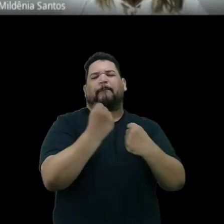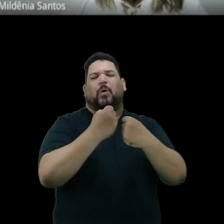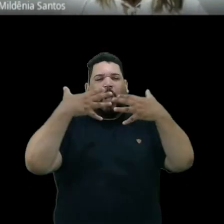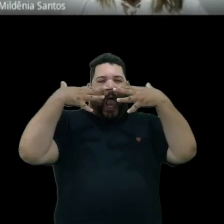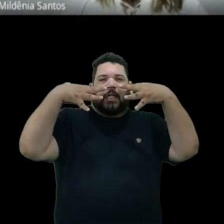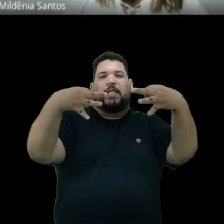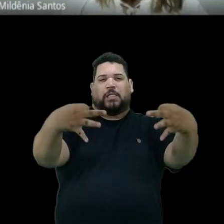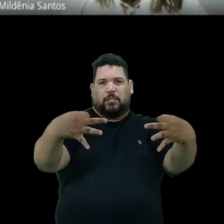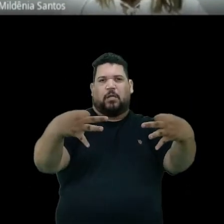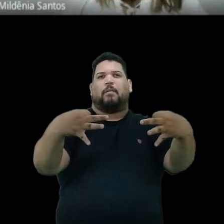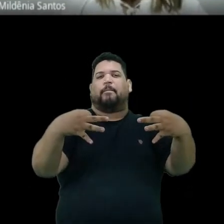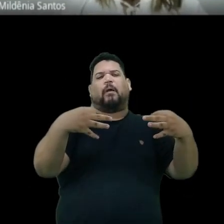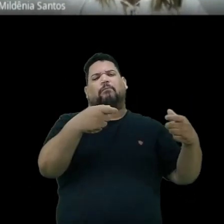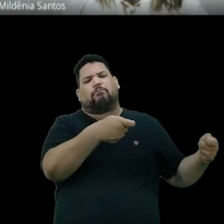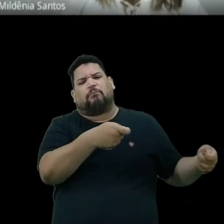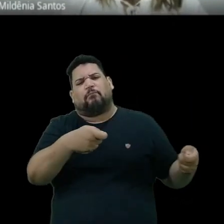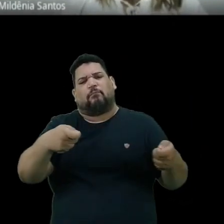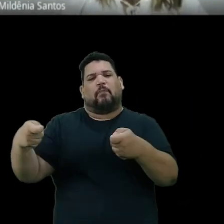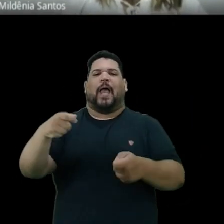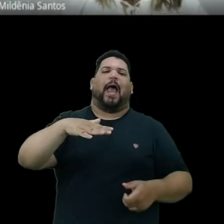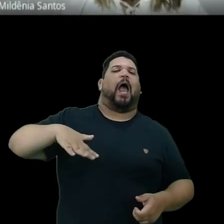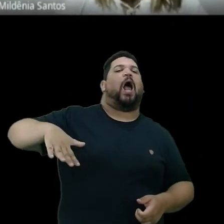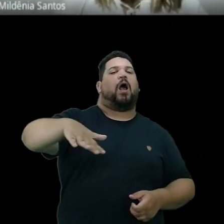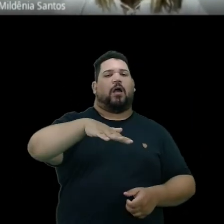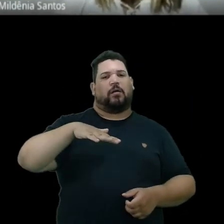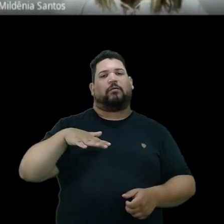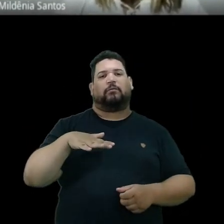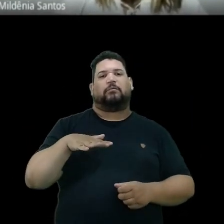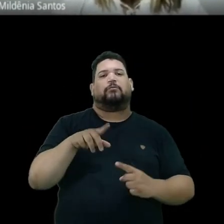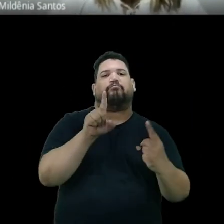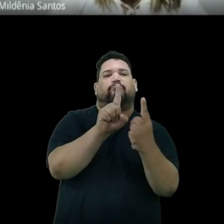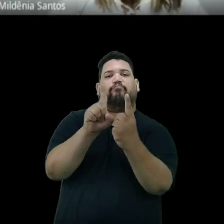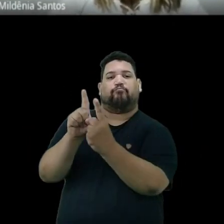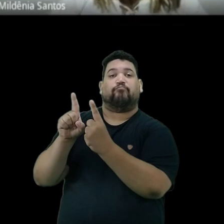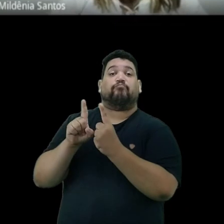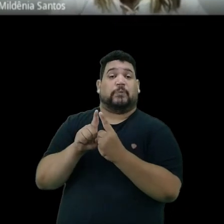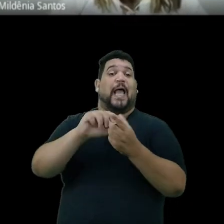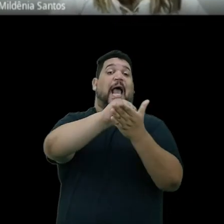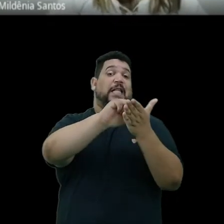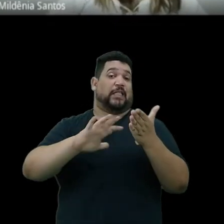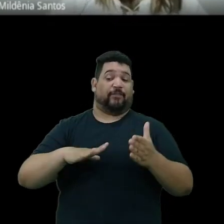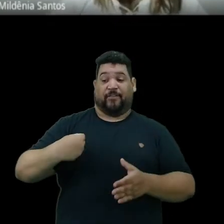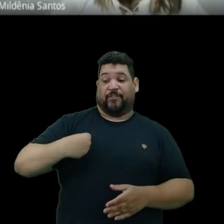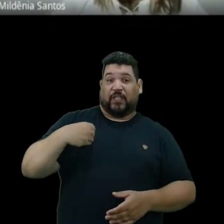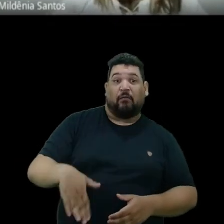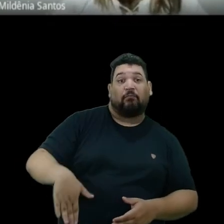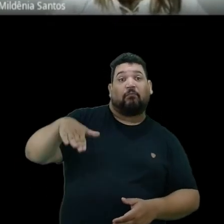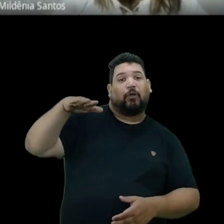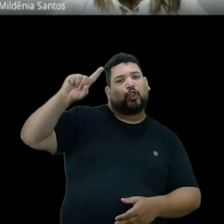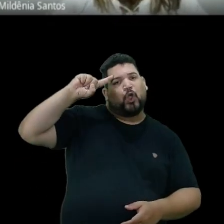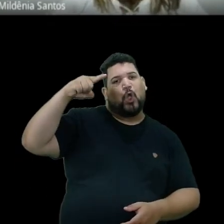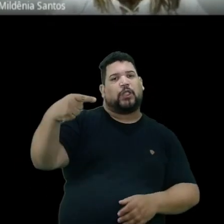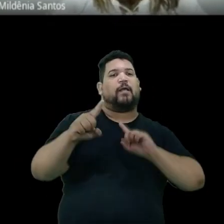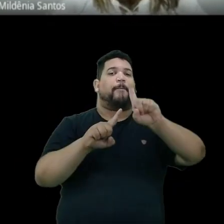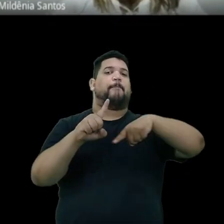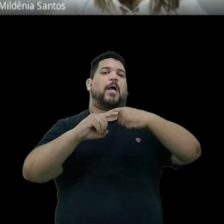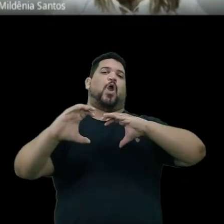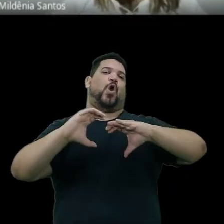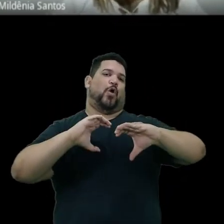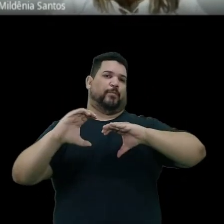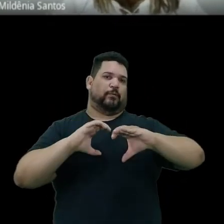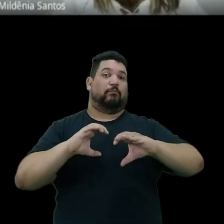para todas as suas áreas de atividades de vida diária, além da comunicação, como, por